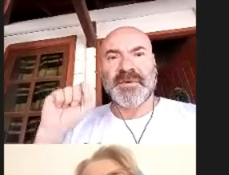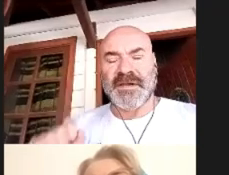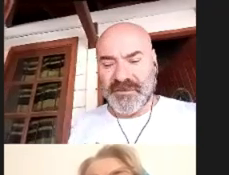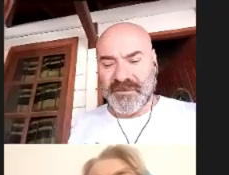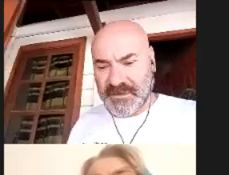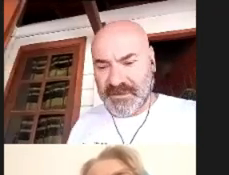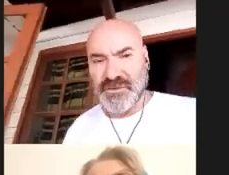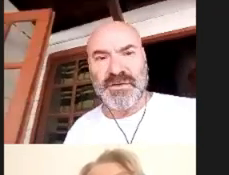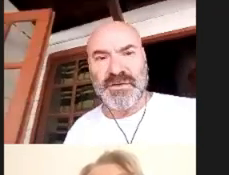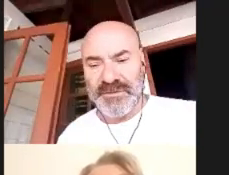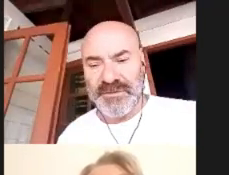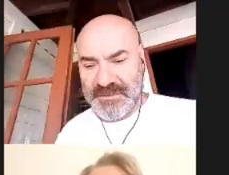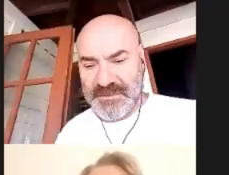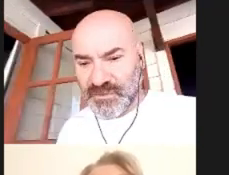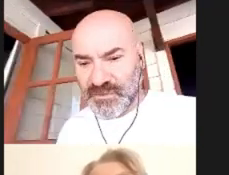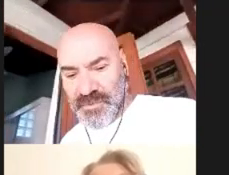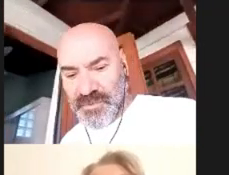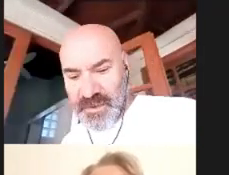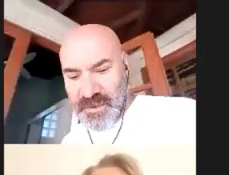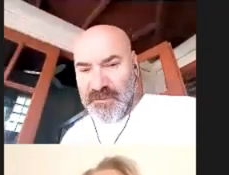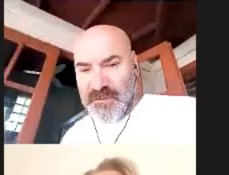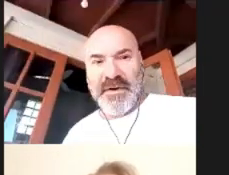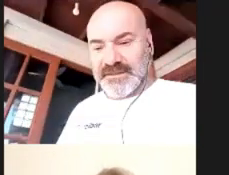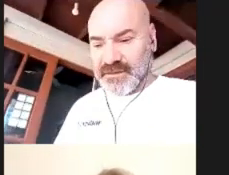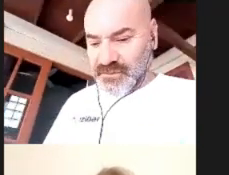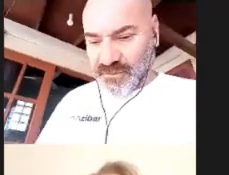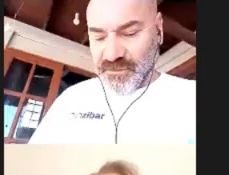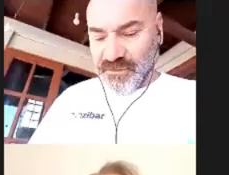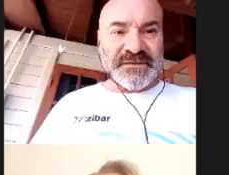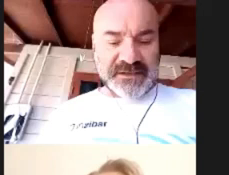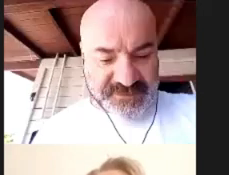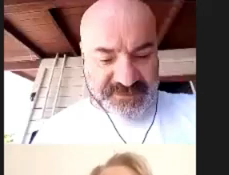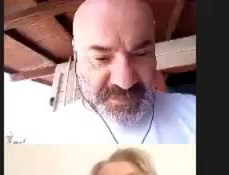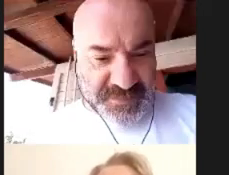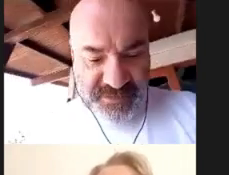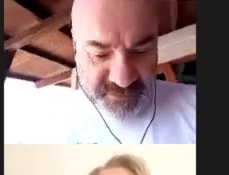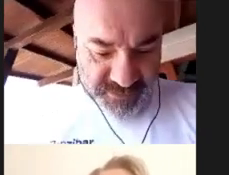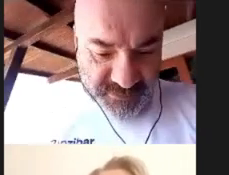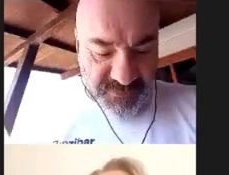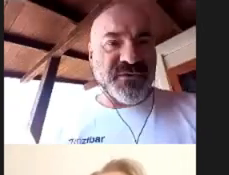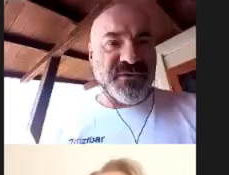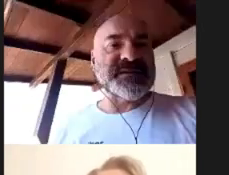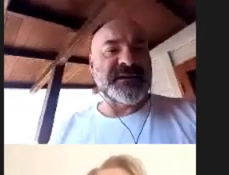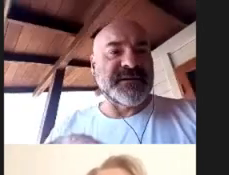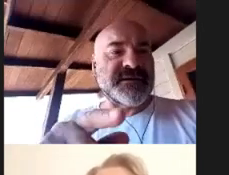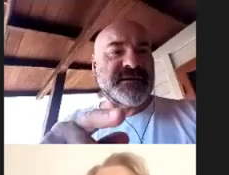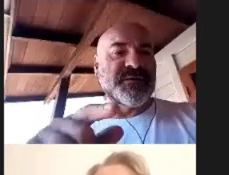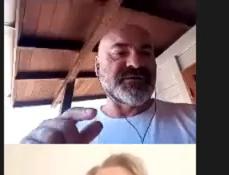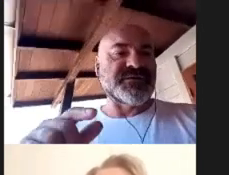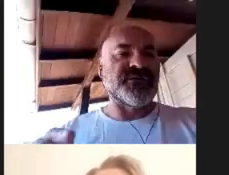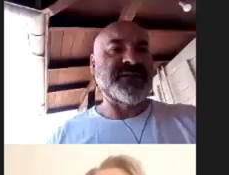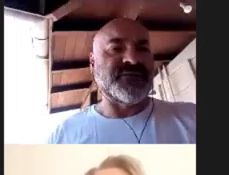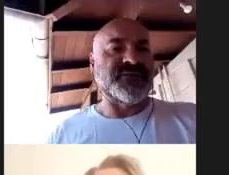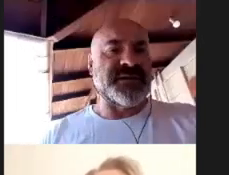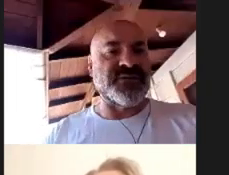uma palavrinha e daí eu já vou me despedir do grupo. Mas eu gostaria de dizer para a Rose, né? Que acabou de